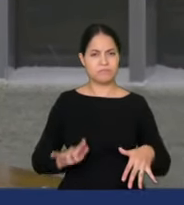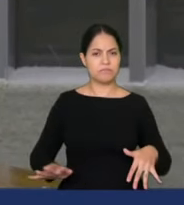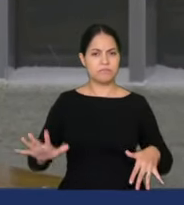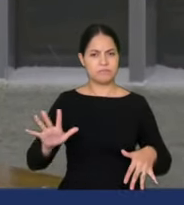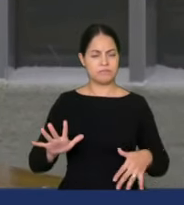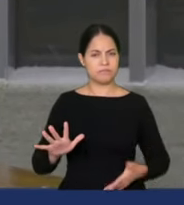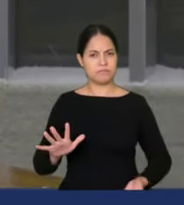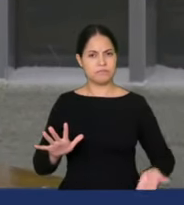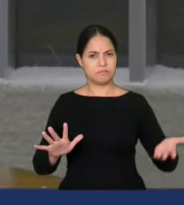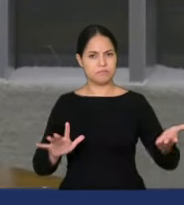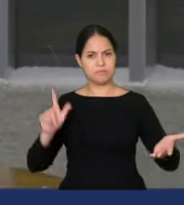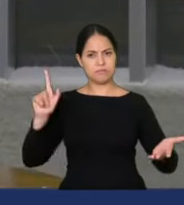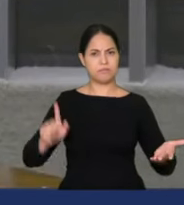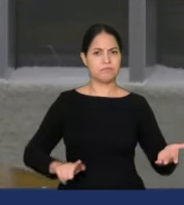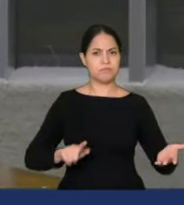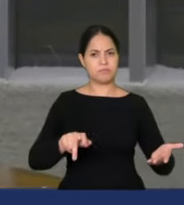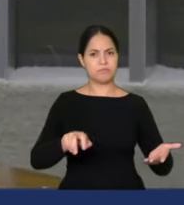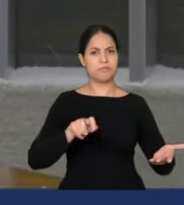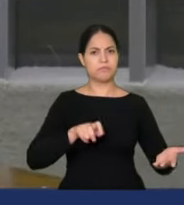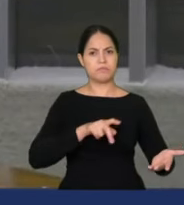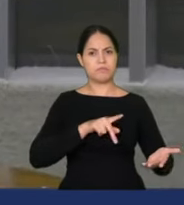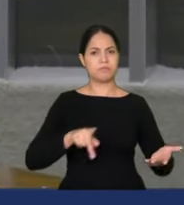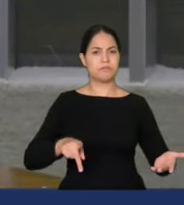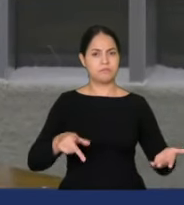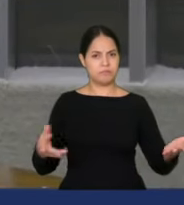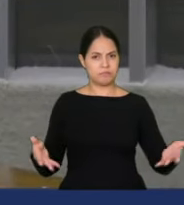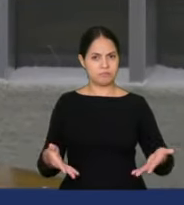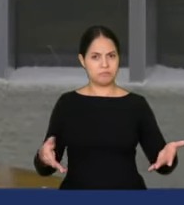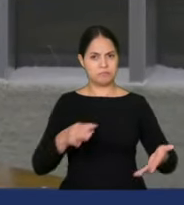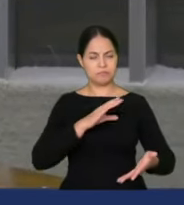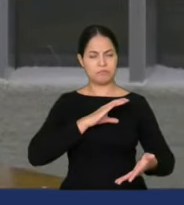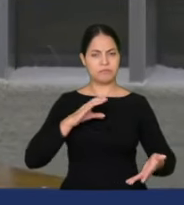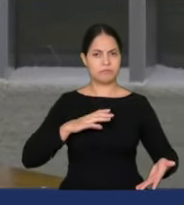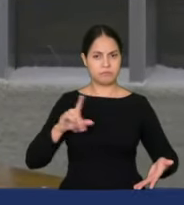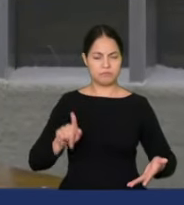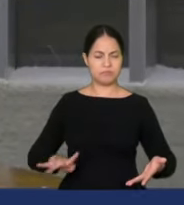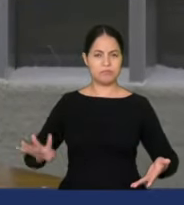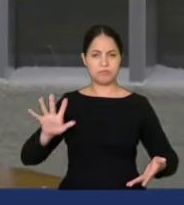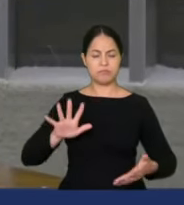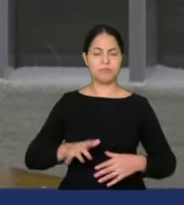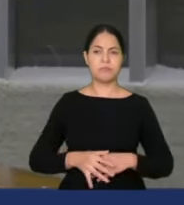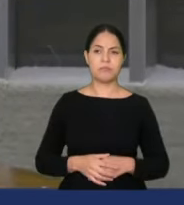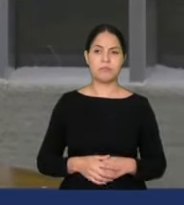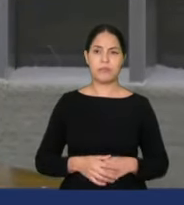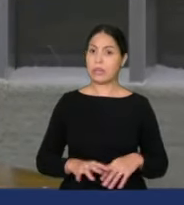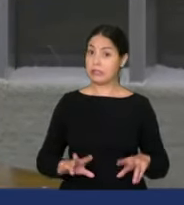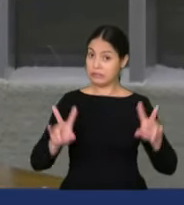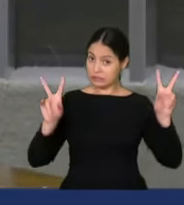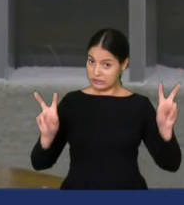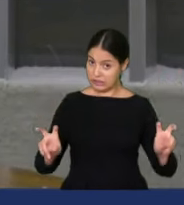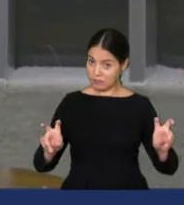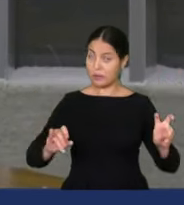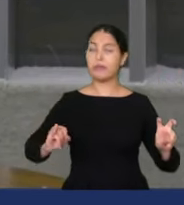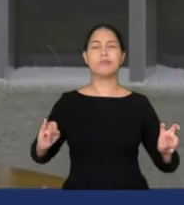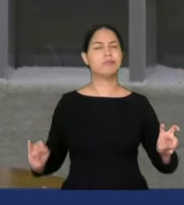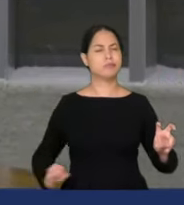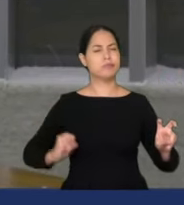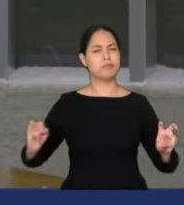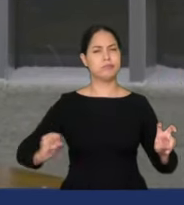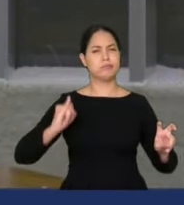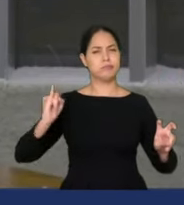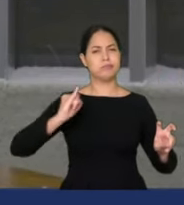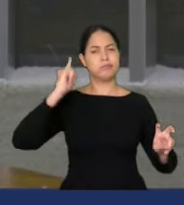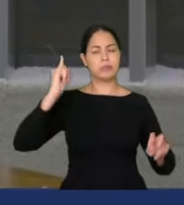conduzir esta comissão geral, tratando de um tema absolutamente relevante. Na verdade, o